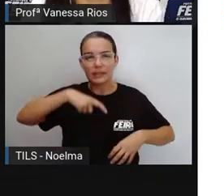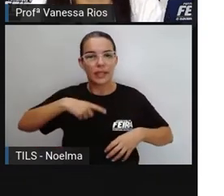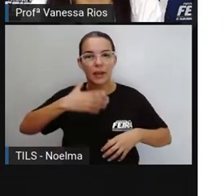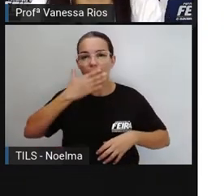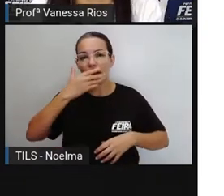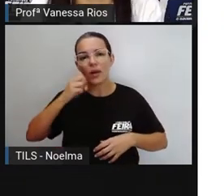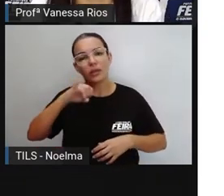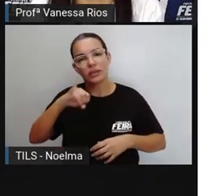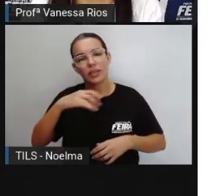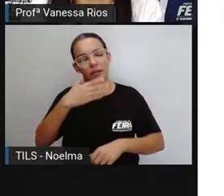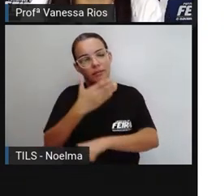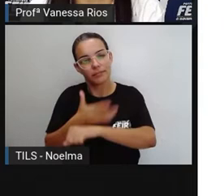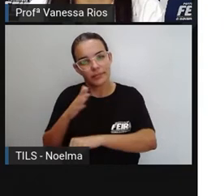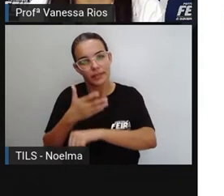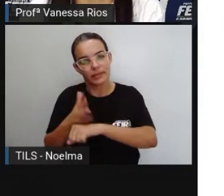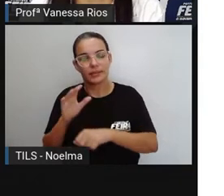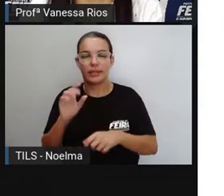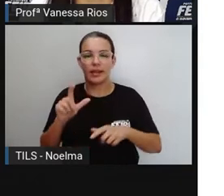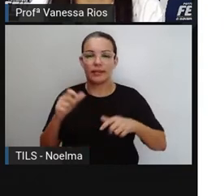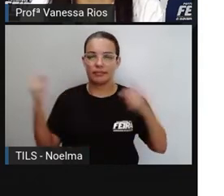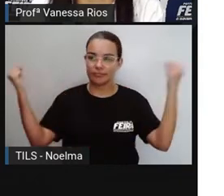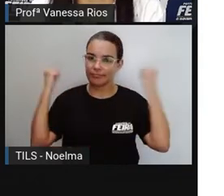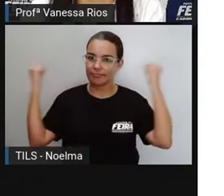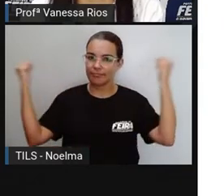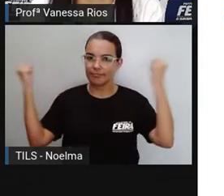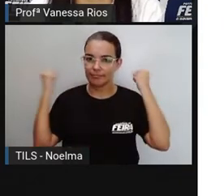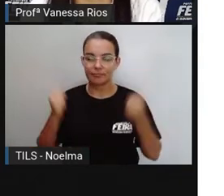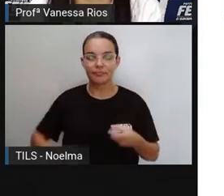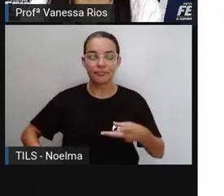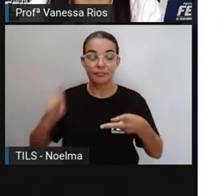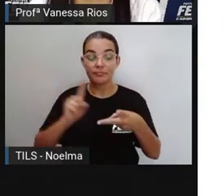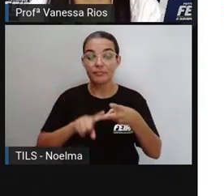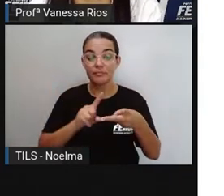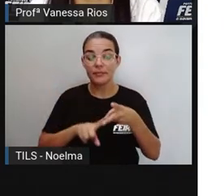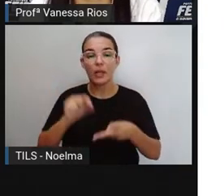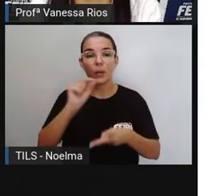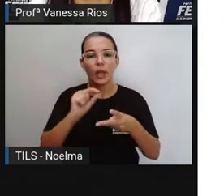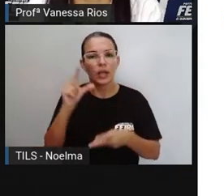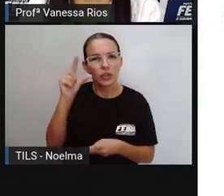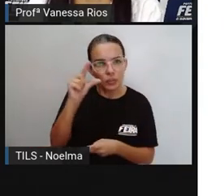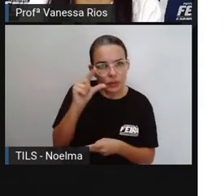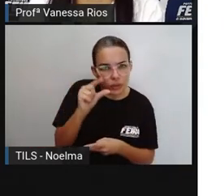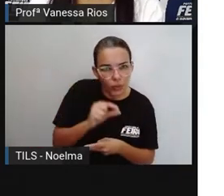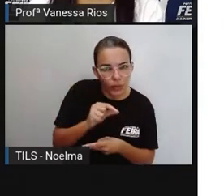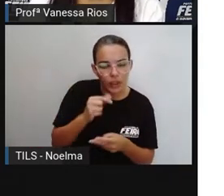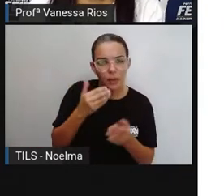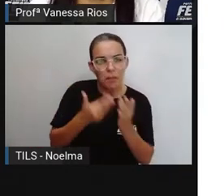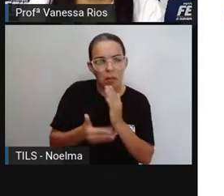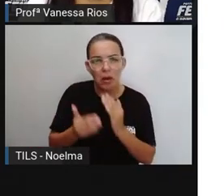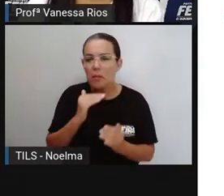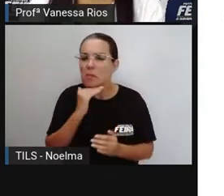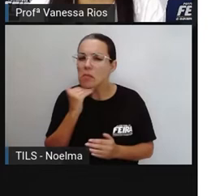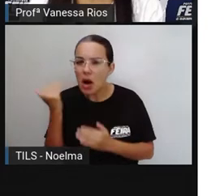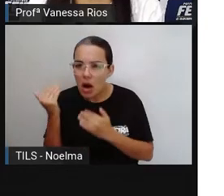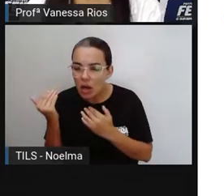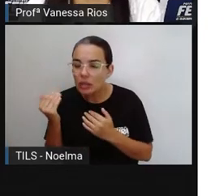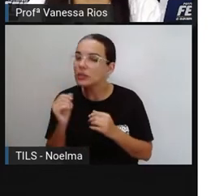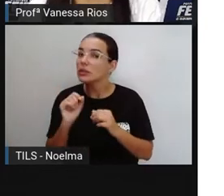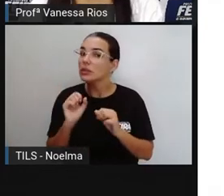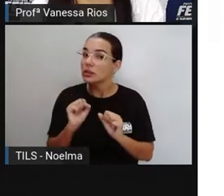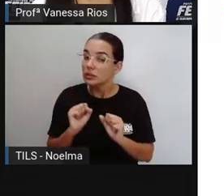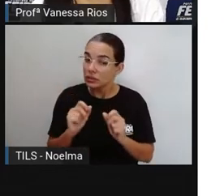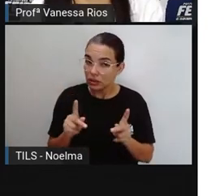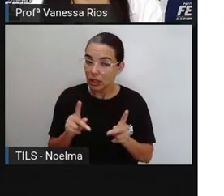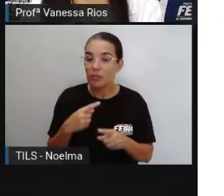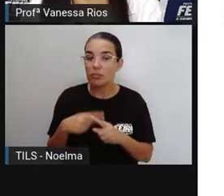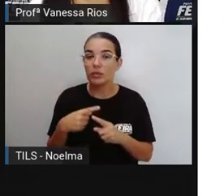pratica atividade física. Também tem aí a diminuição do risco de morte prematura. A atividade